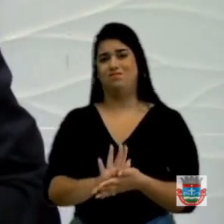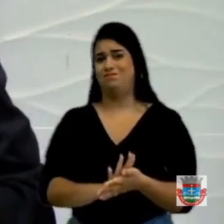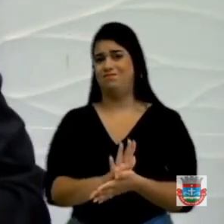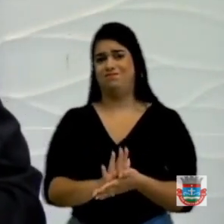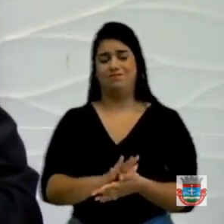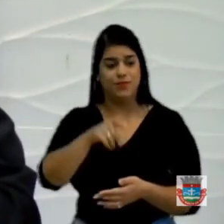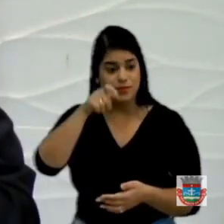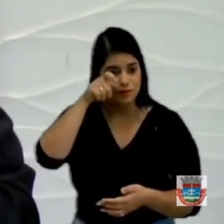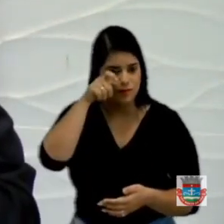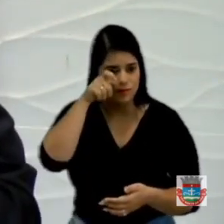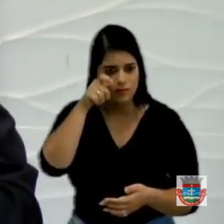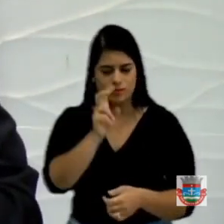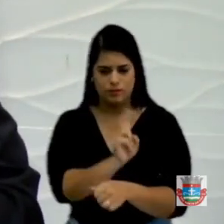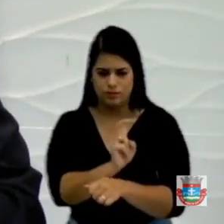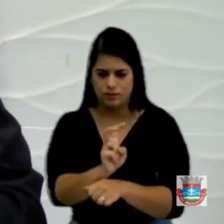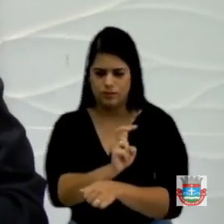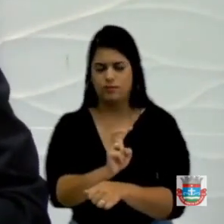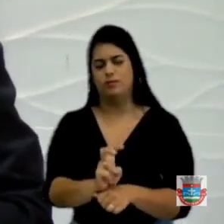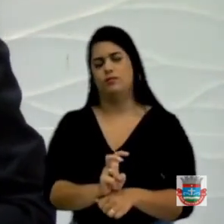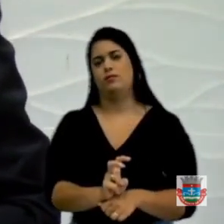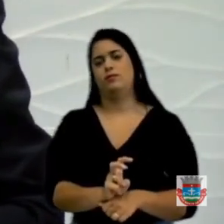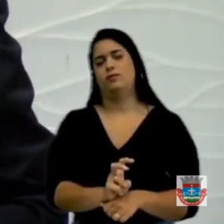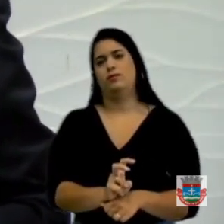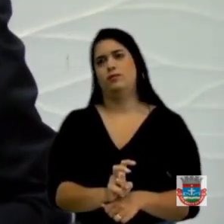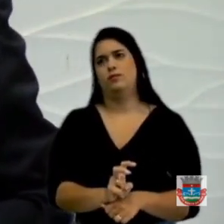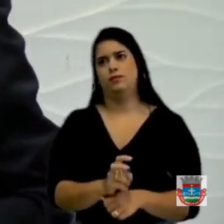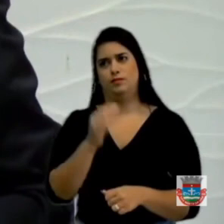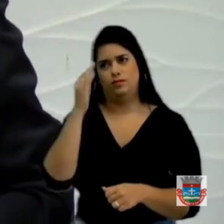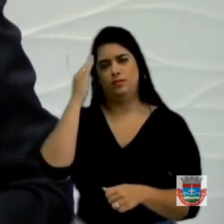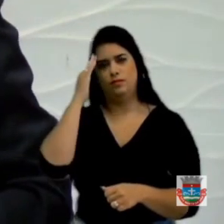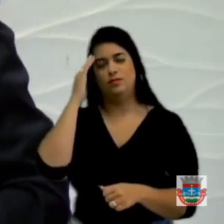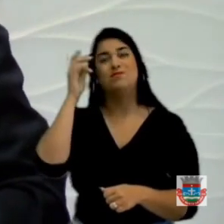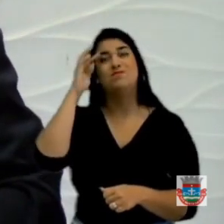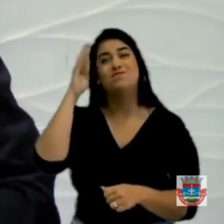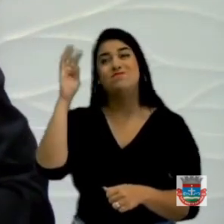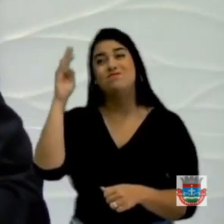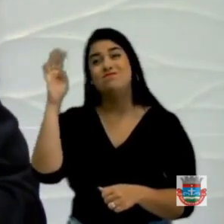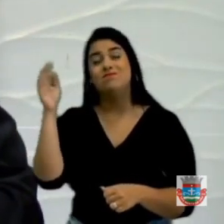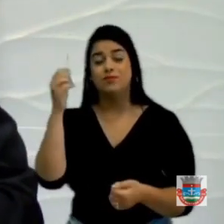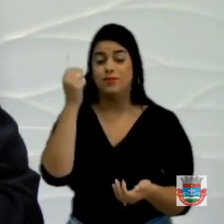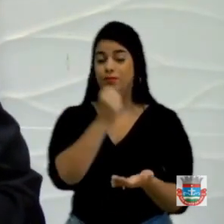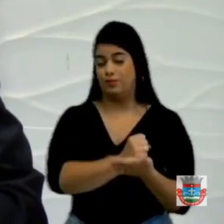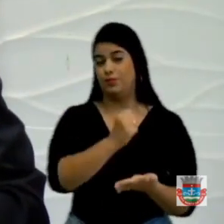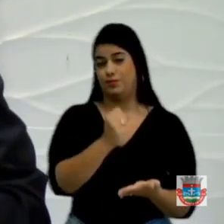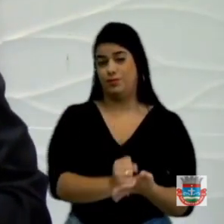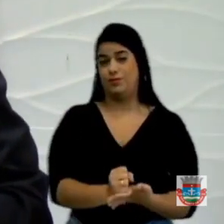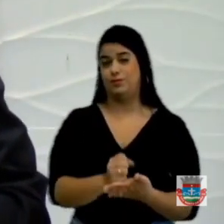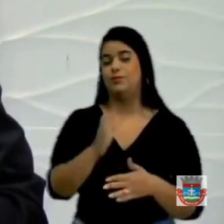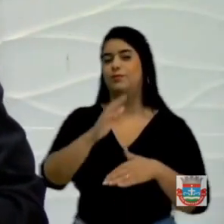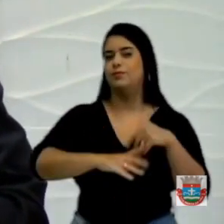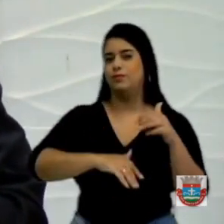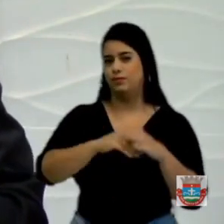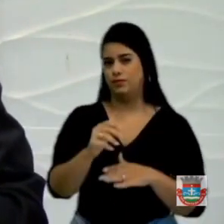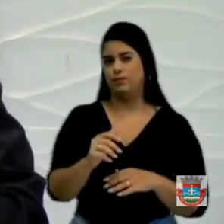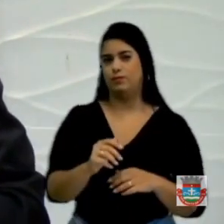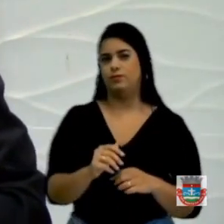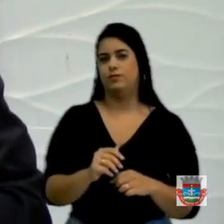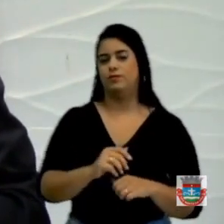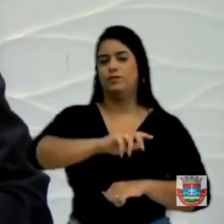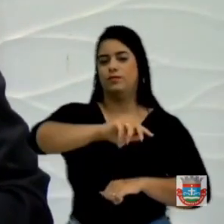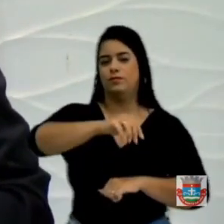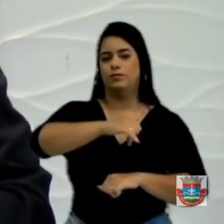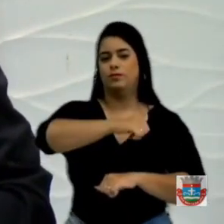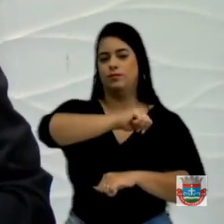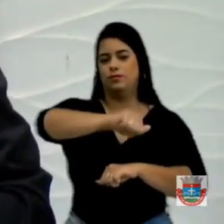fiscalizar. Já imaginou o senhor contratar um predeiro, mandar fazer um serviço na sua casa e o senhor não irá olhar,